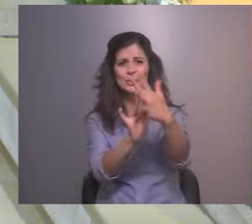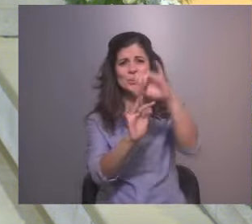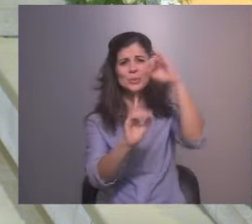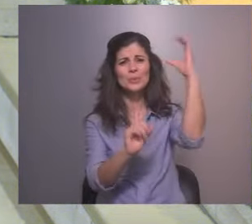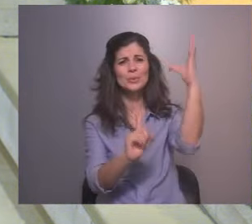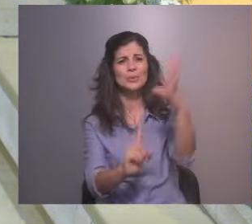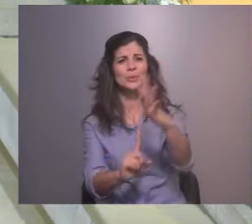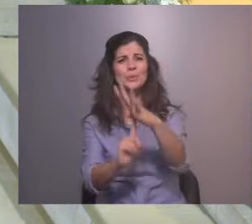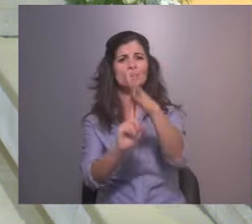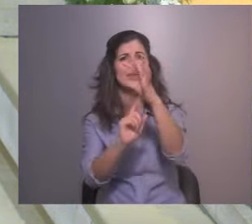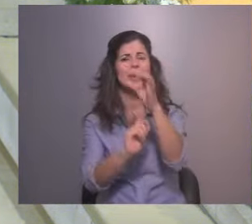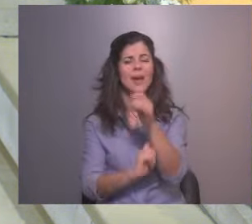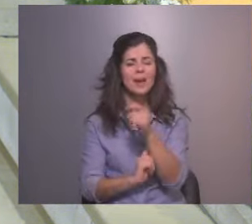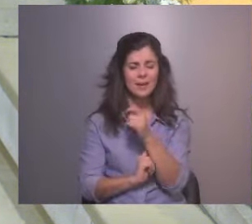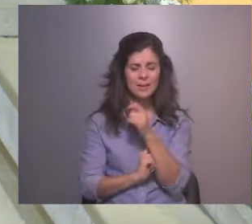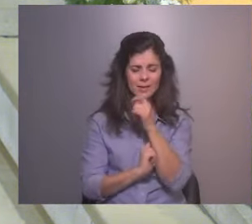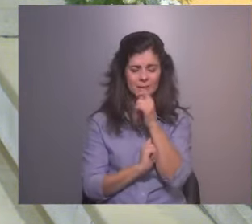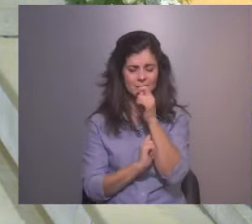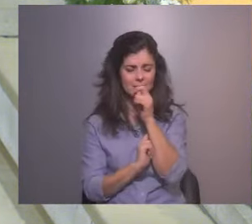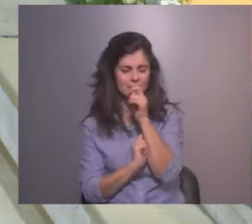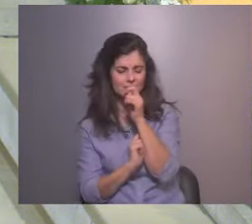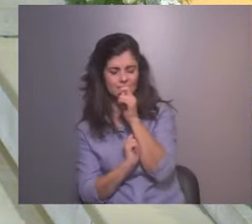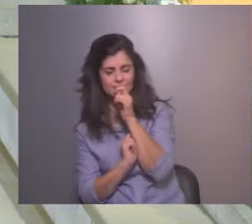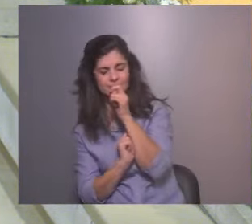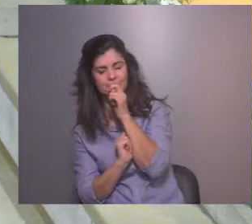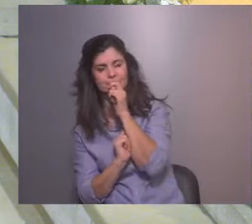luz. Cantamos.